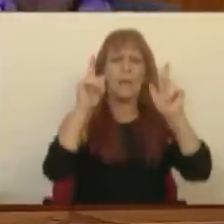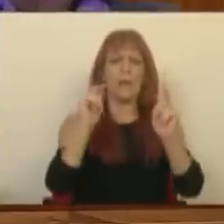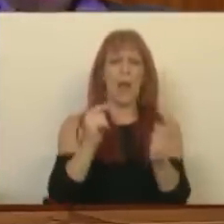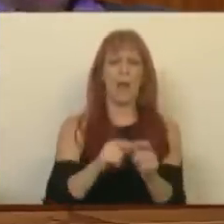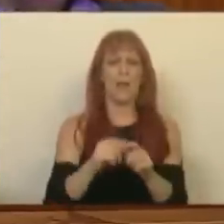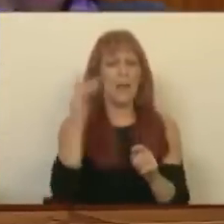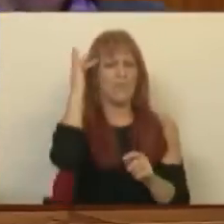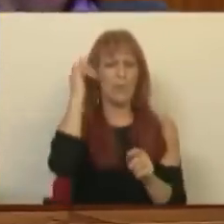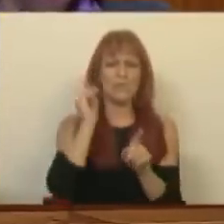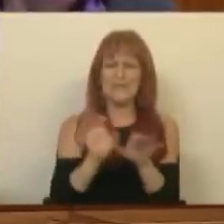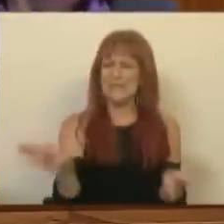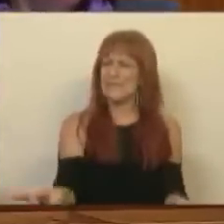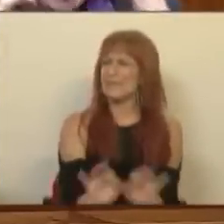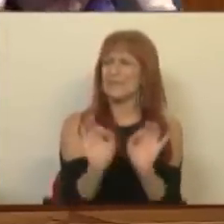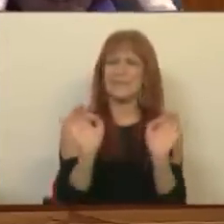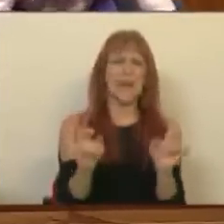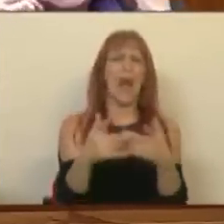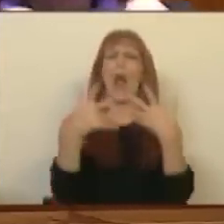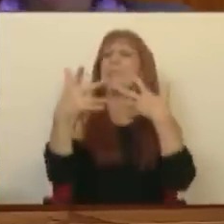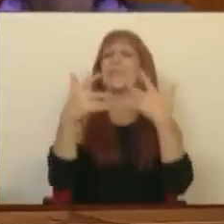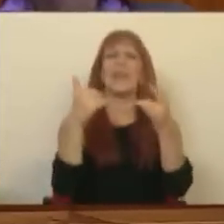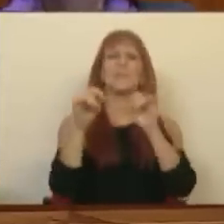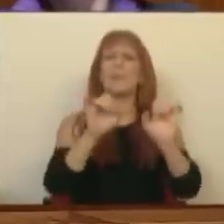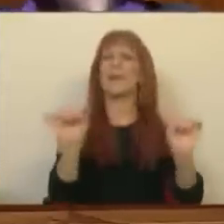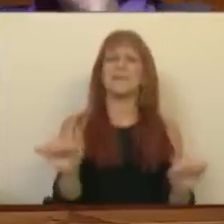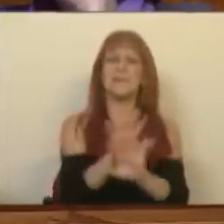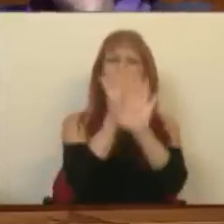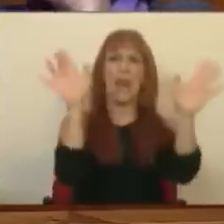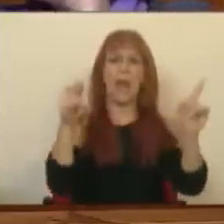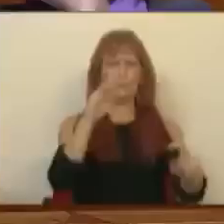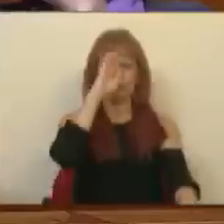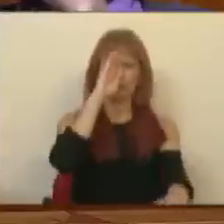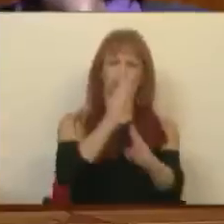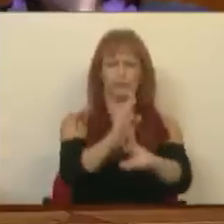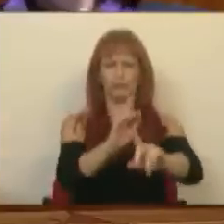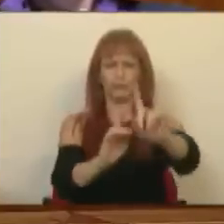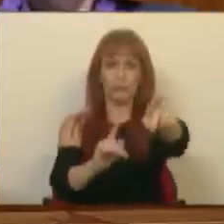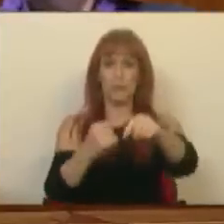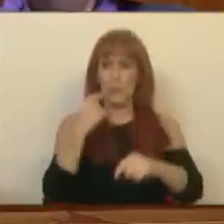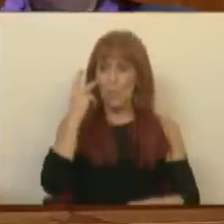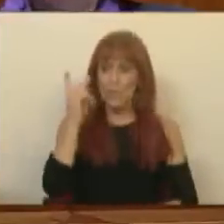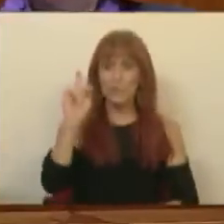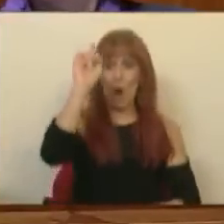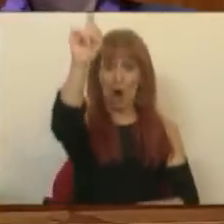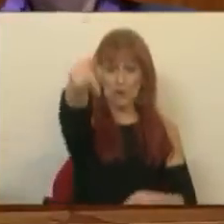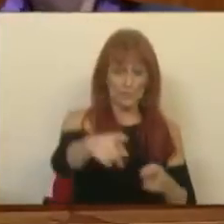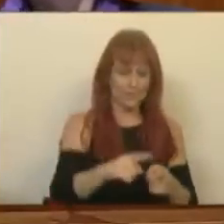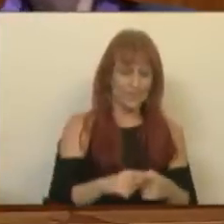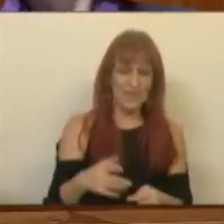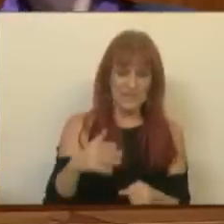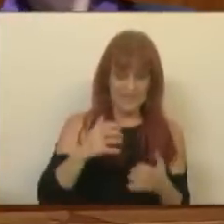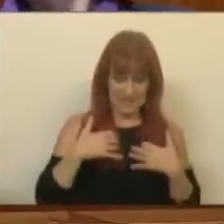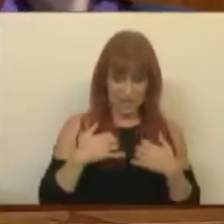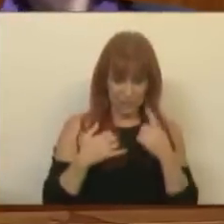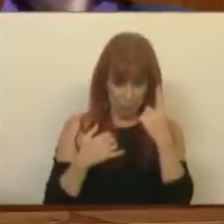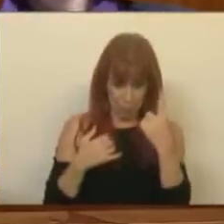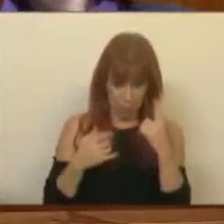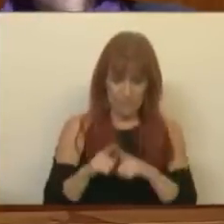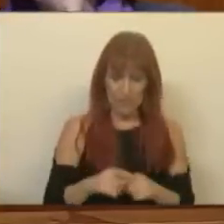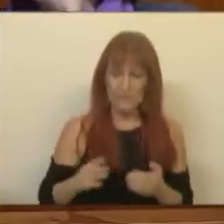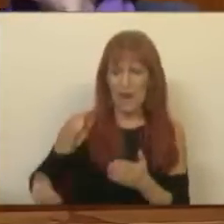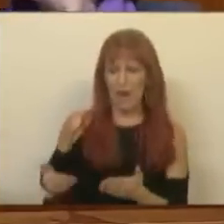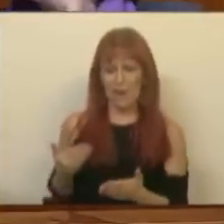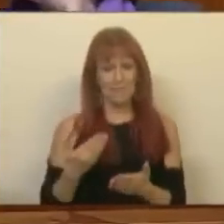com uma tal transparência e determinação o que nós vimos foi o seguinte numa sexta-feira